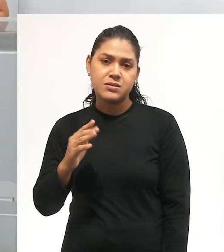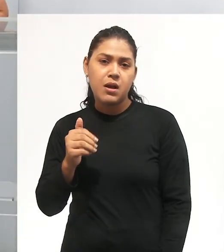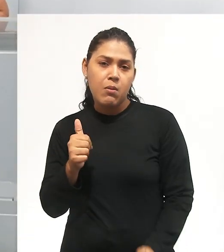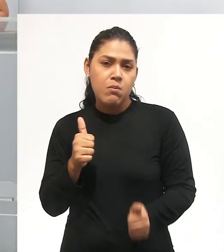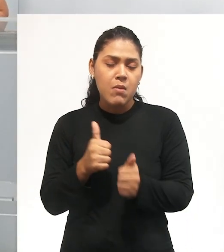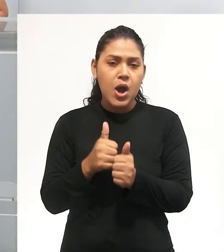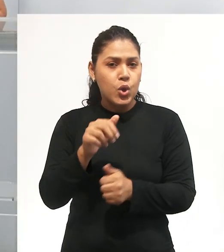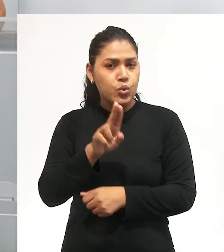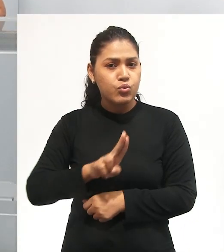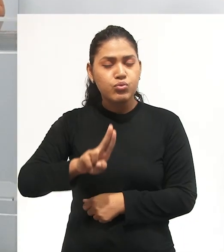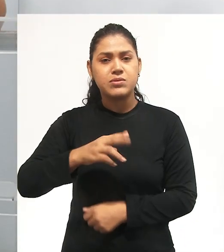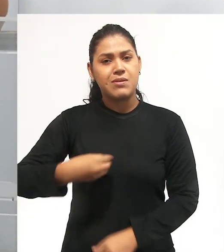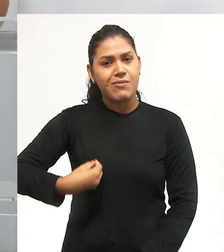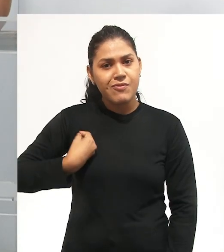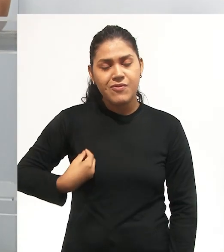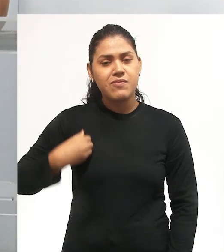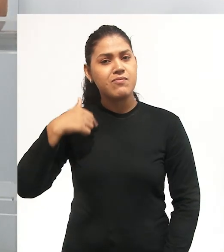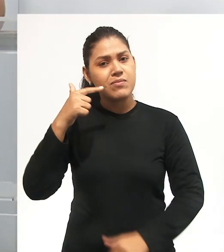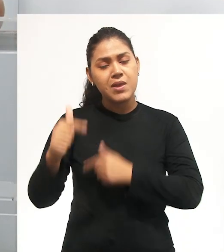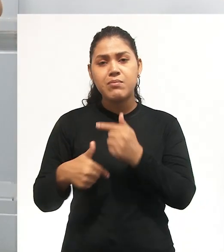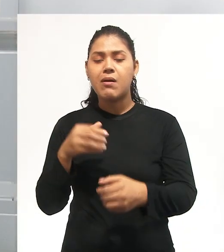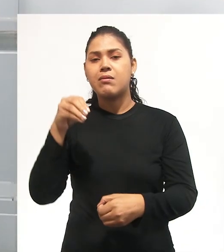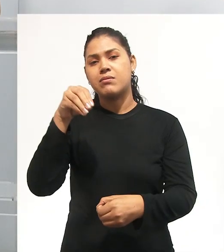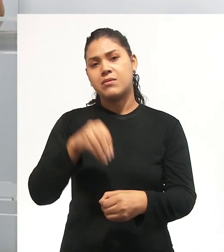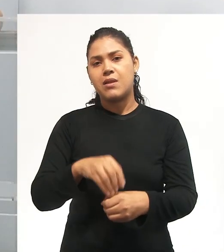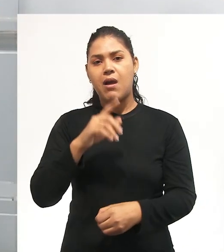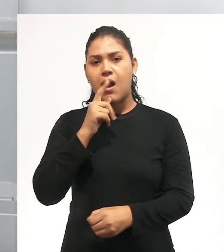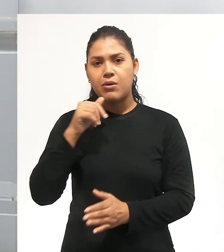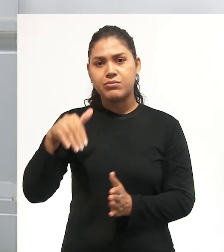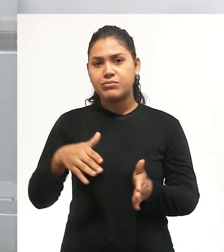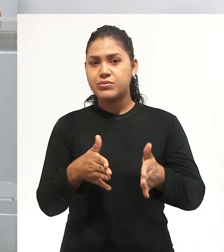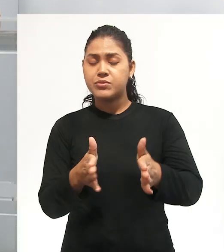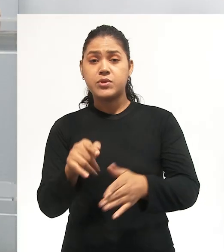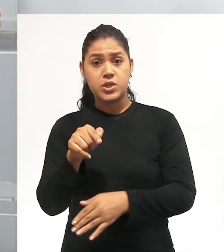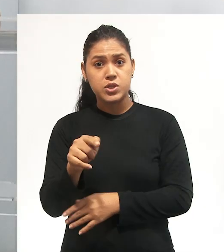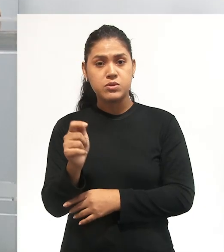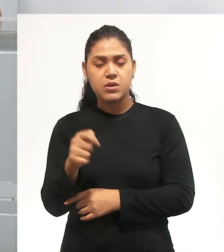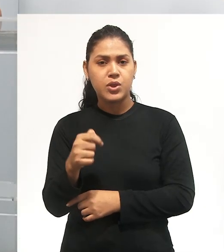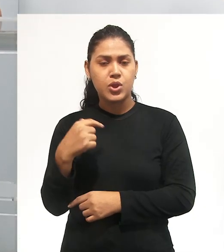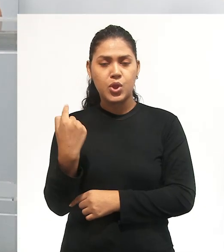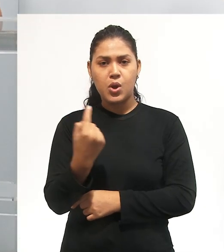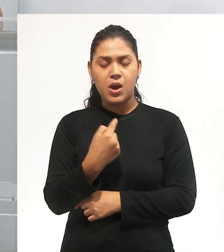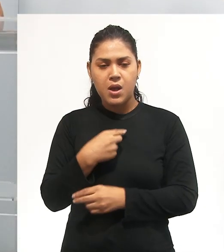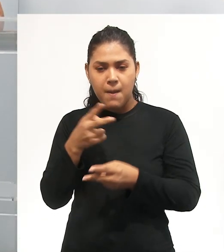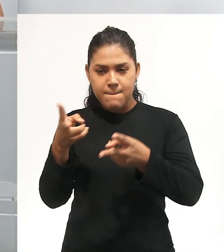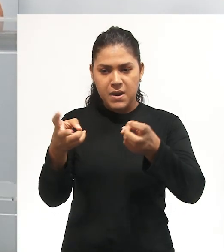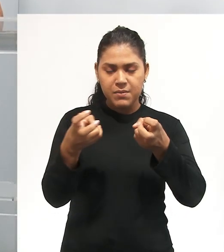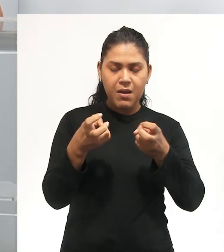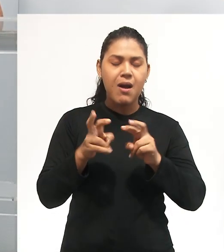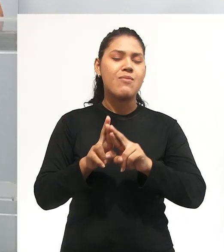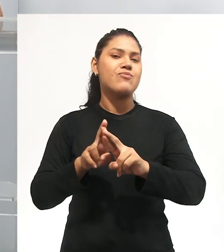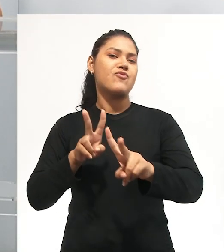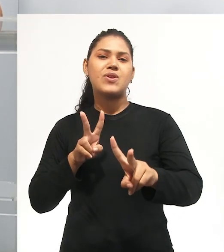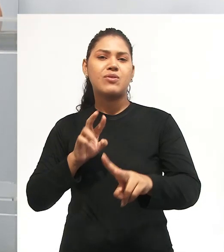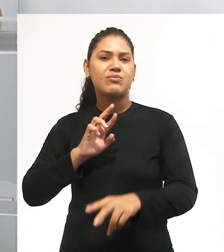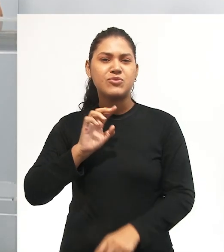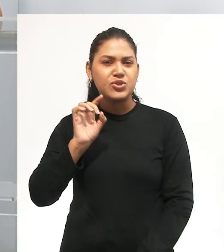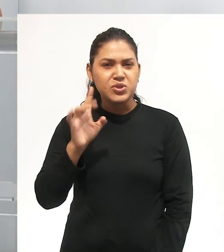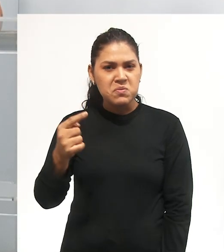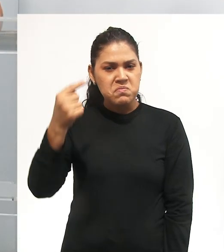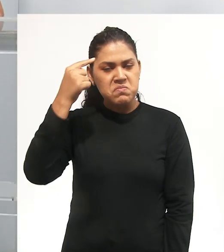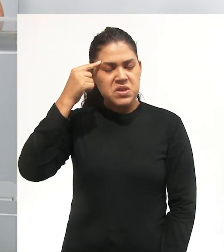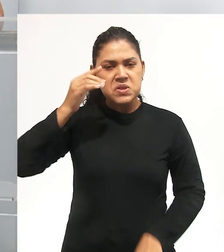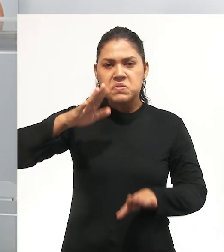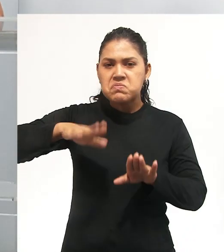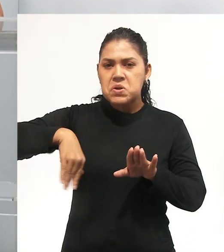proximidade grande com o rio. E isso transforma a nossa forma de ver os rios, né? Não é